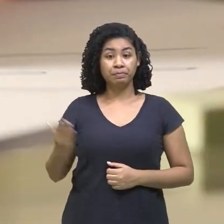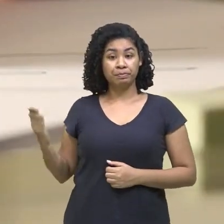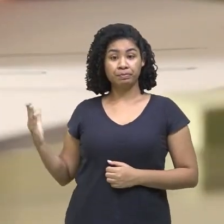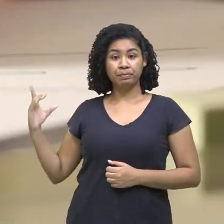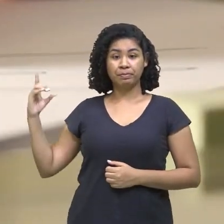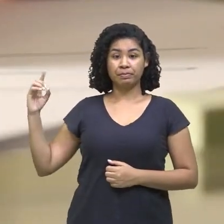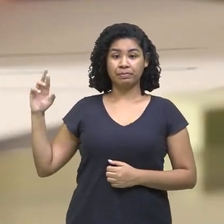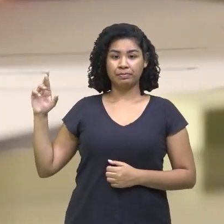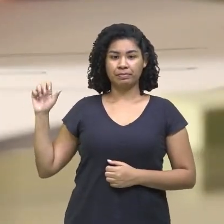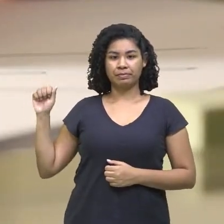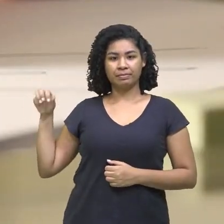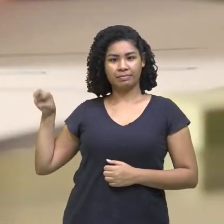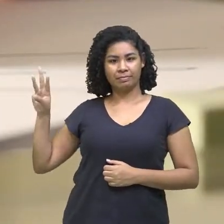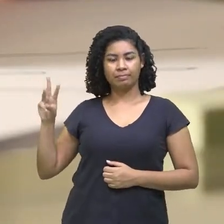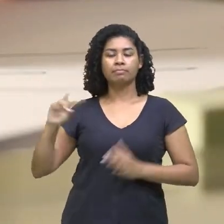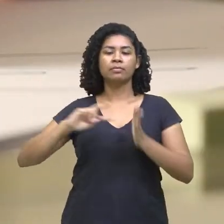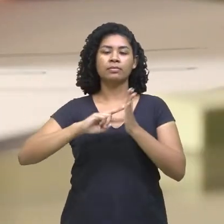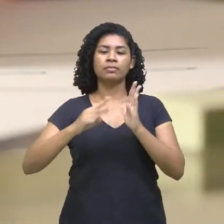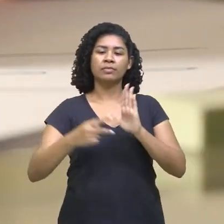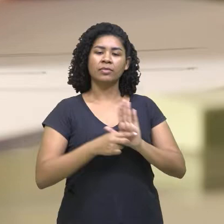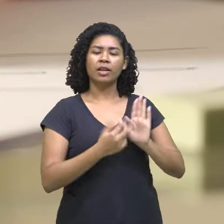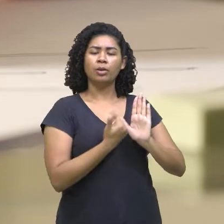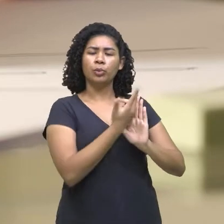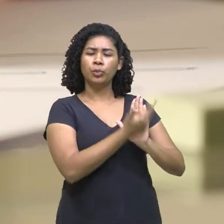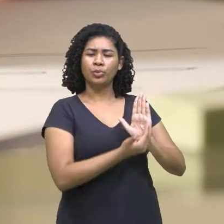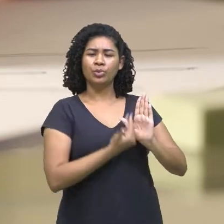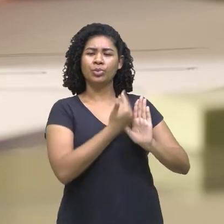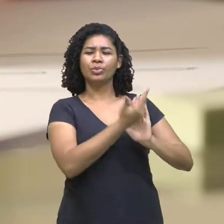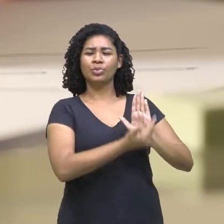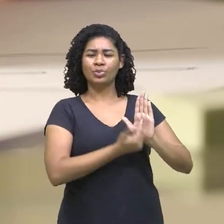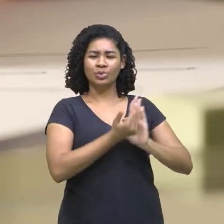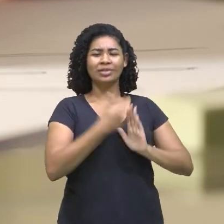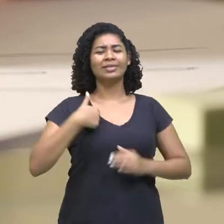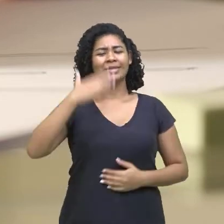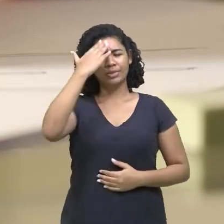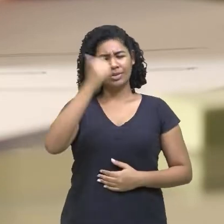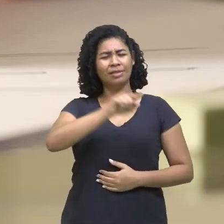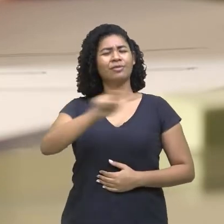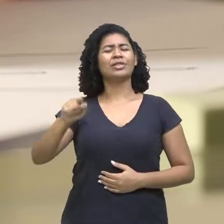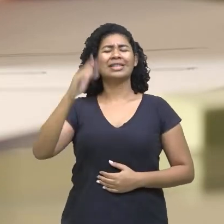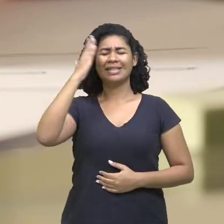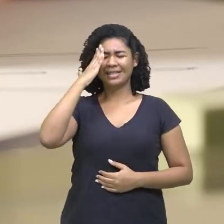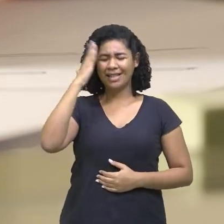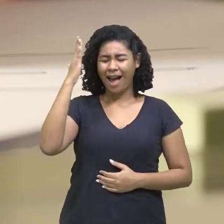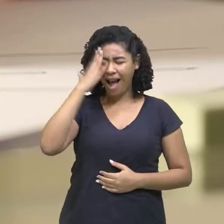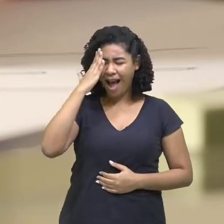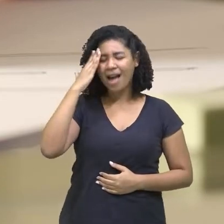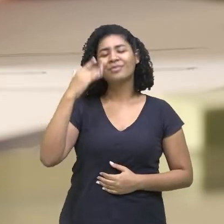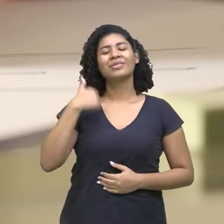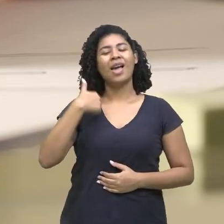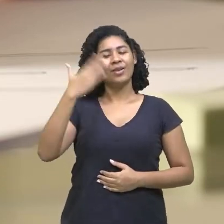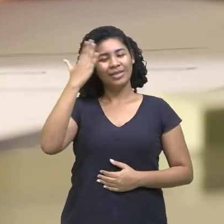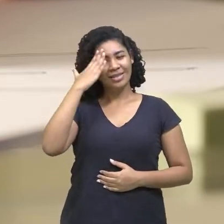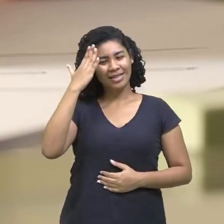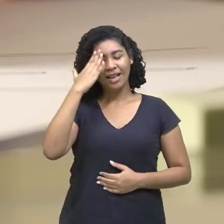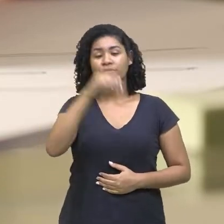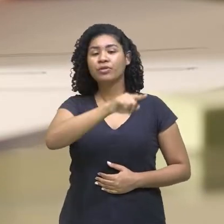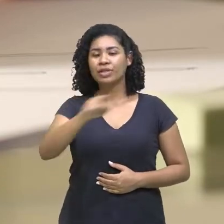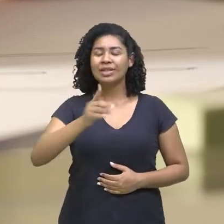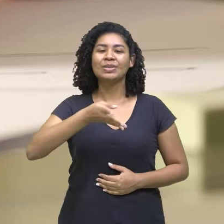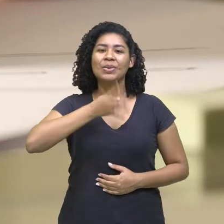Draw, que é o verbo desenhar. Eu sei que vocês também conseguem fazer desenhos maravilhosos, que eu sei que tem muito artista por aí também, não